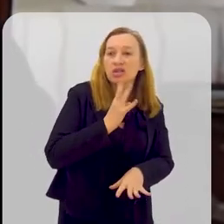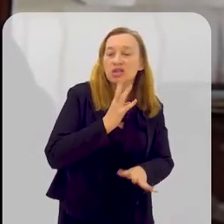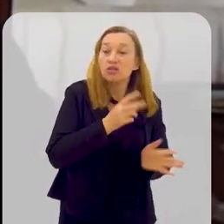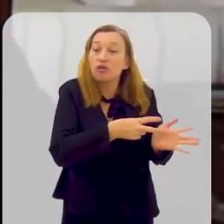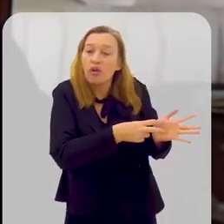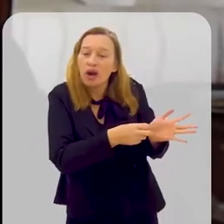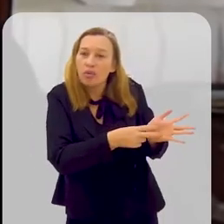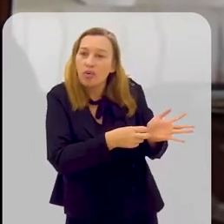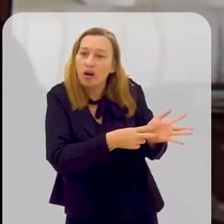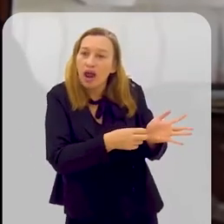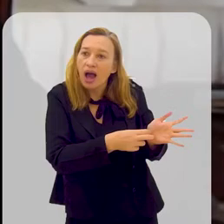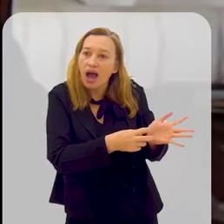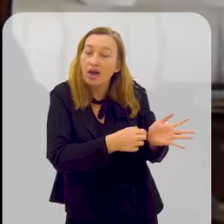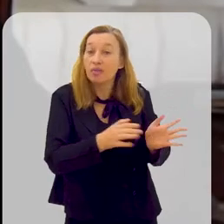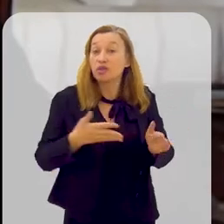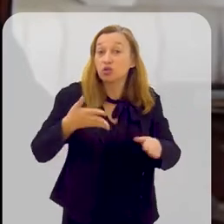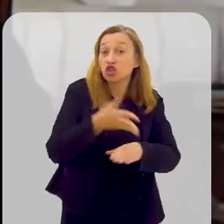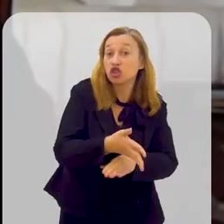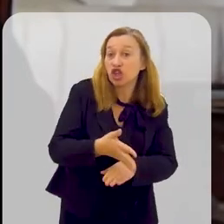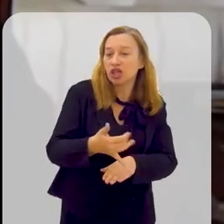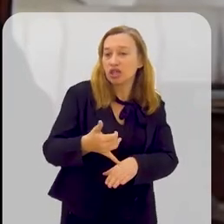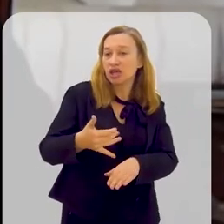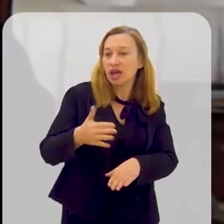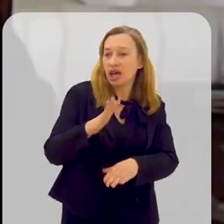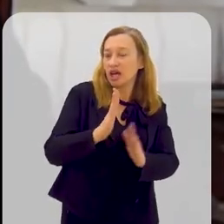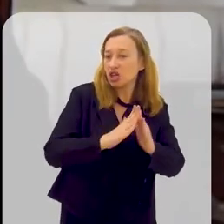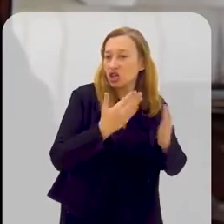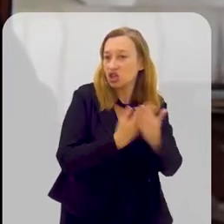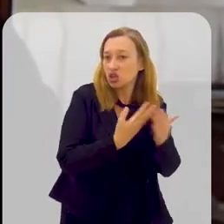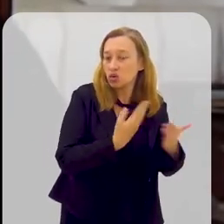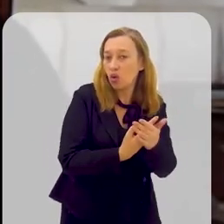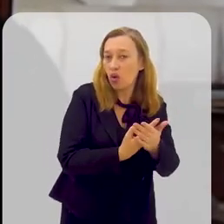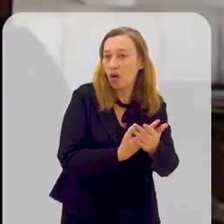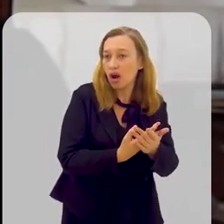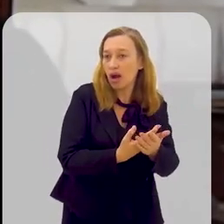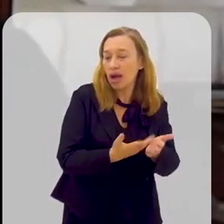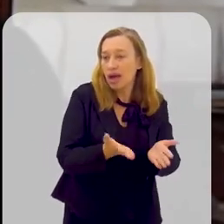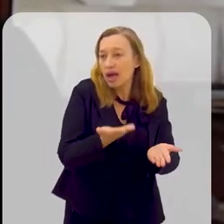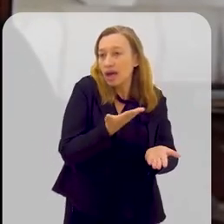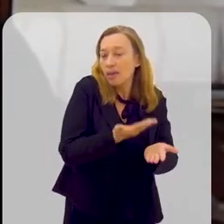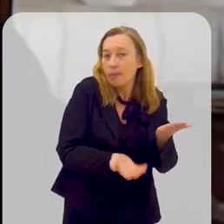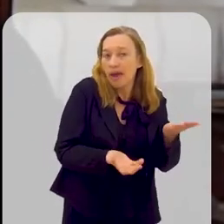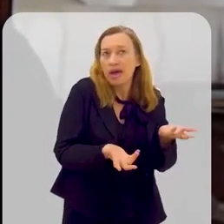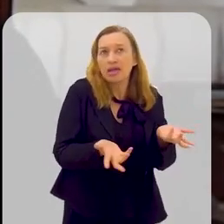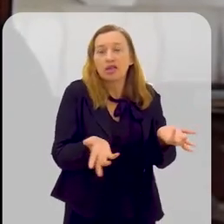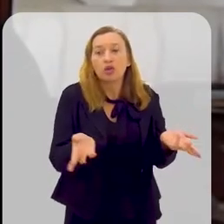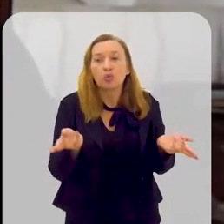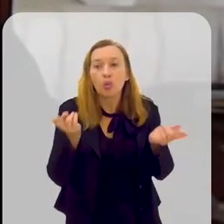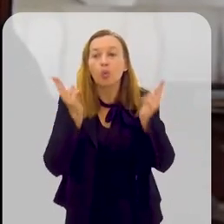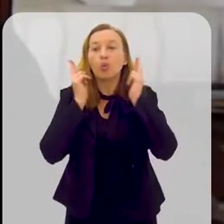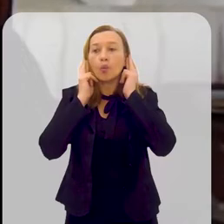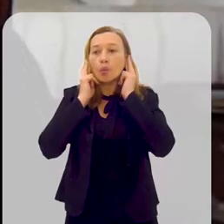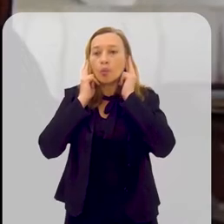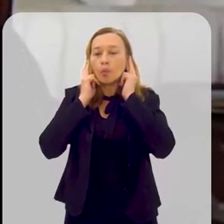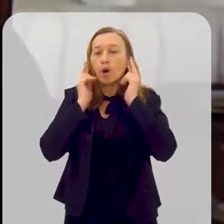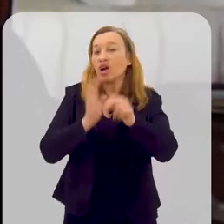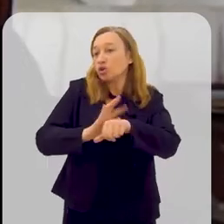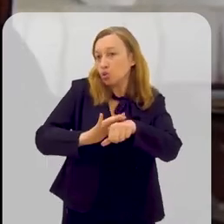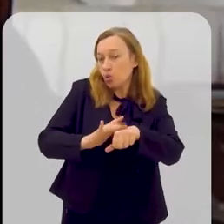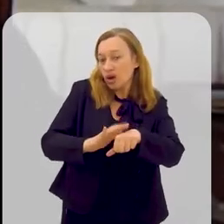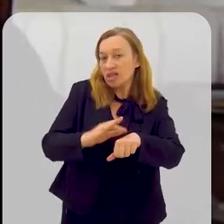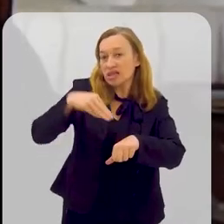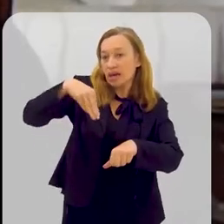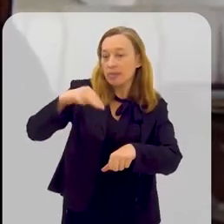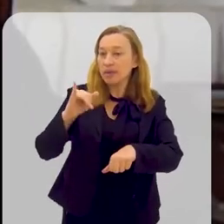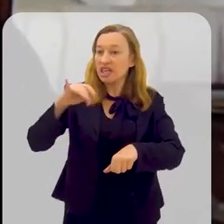com a sua faixa etária mas ela quando chega da escola ensurdecer Porque tem uma meningite tem uma doença